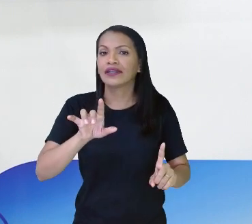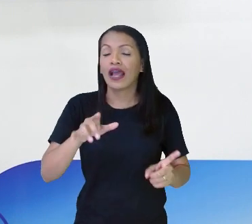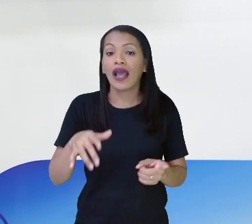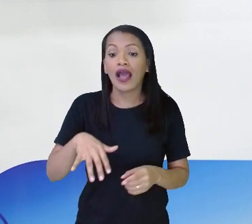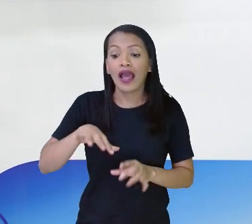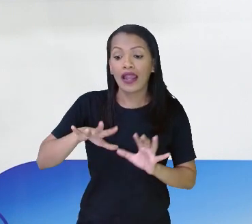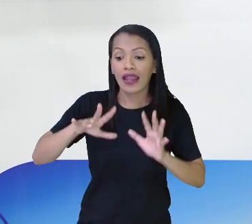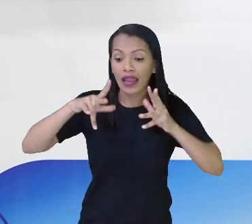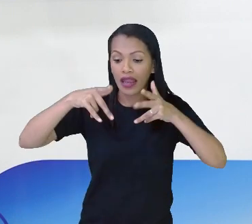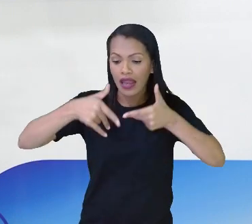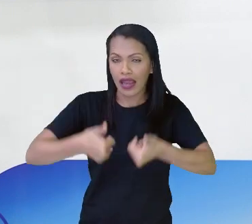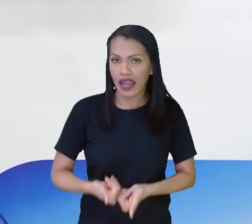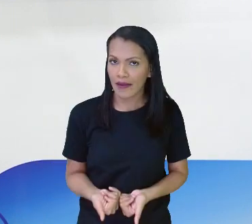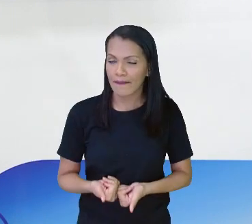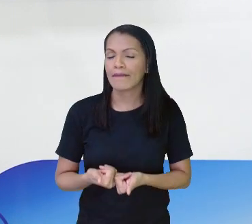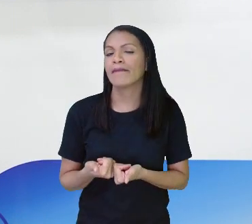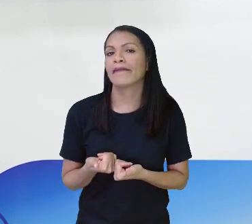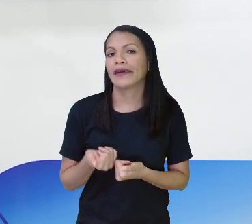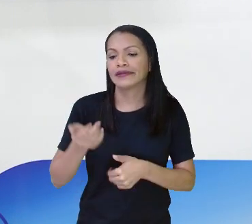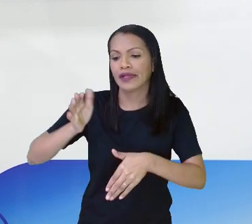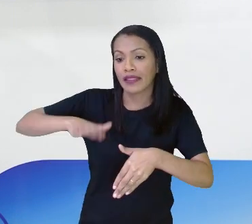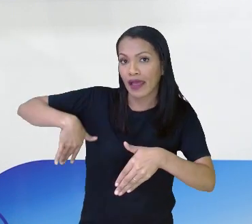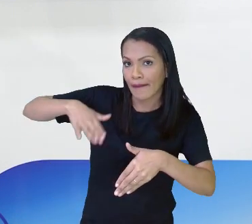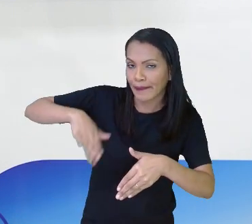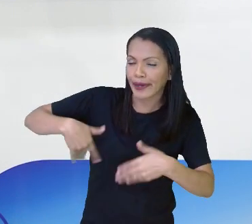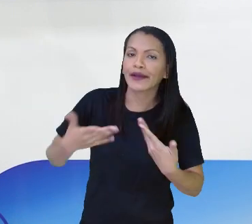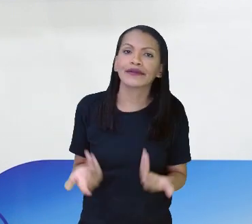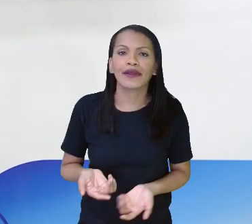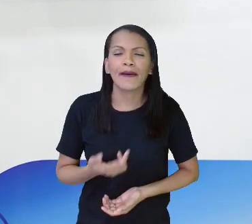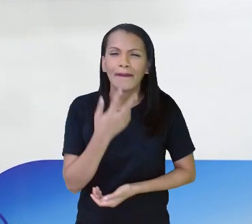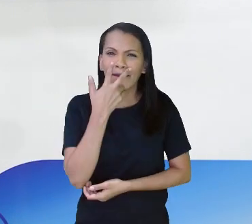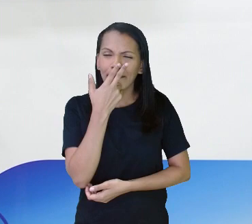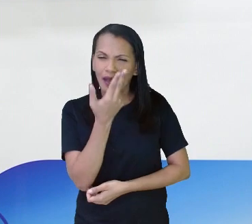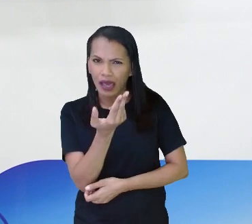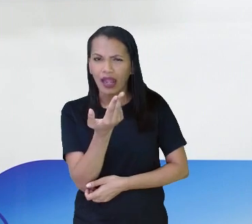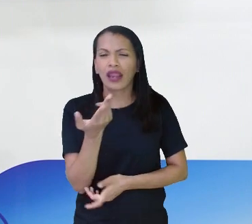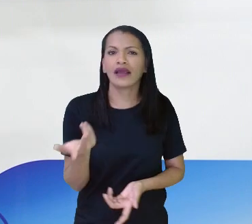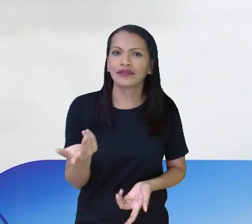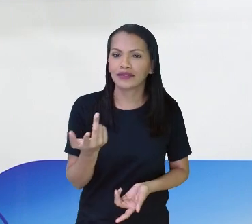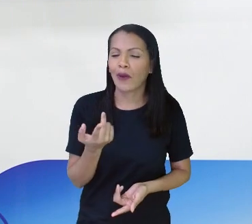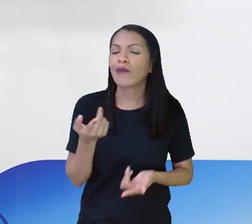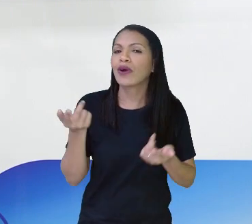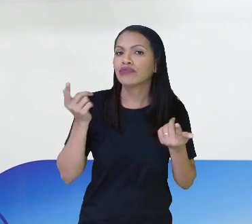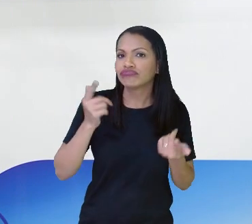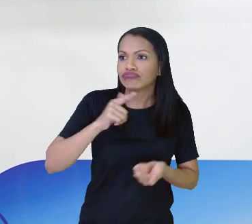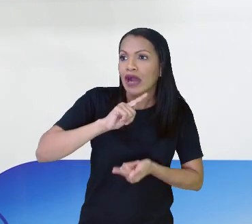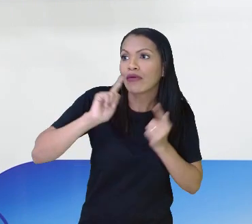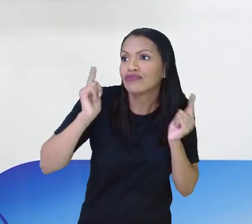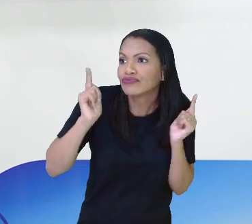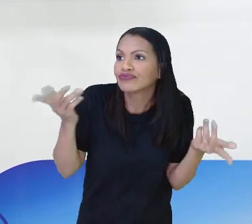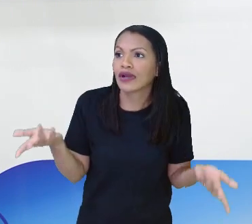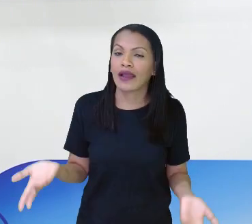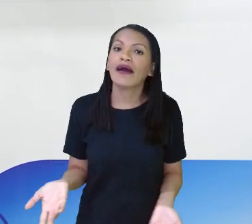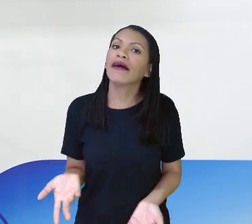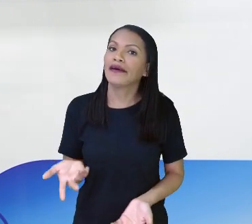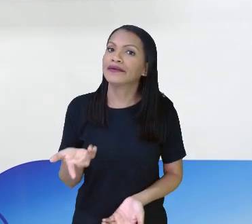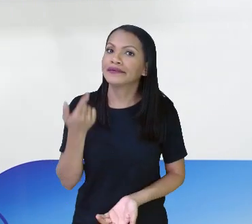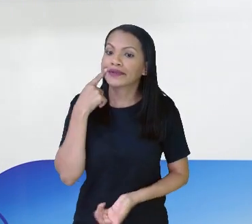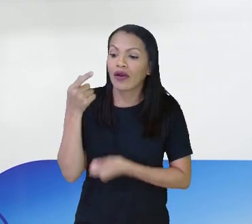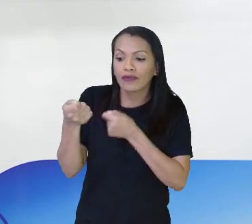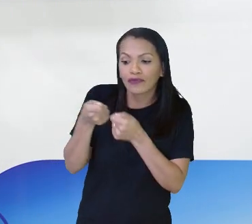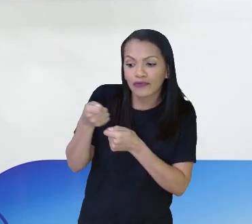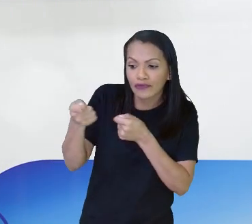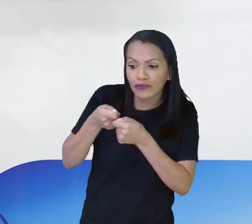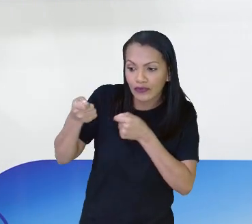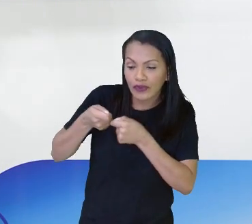de protesto, mas um protesto puxado para a arte, um protesto pacífico. Foi bem legal a iniciativa aí da administração.